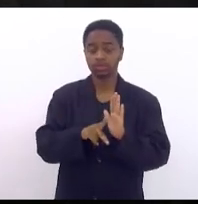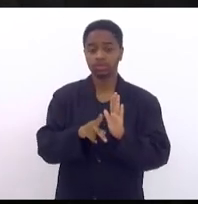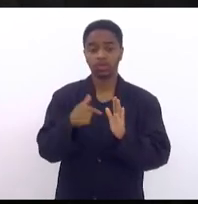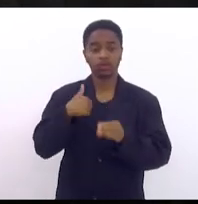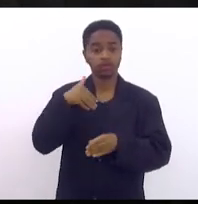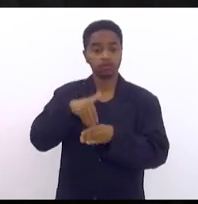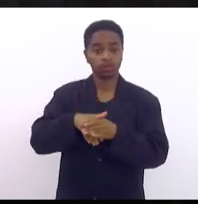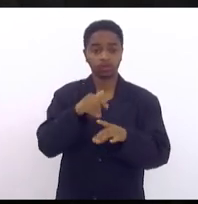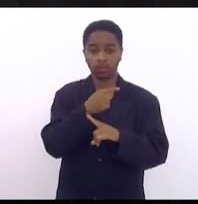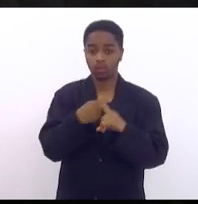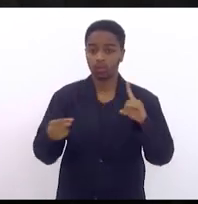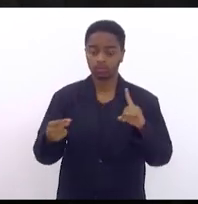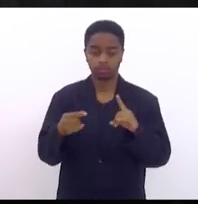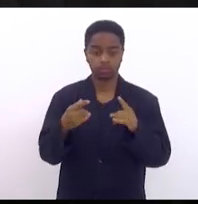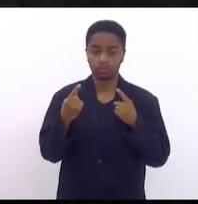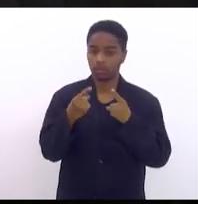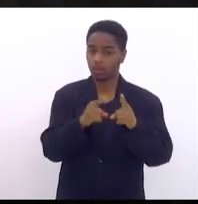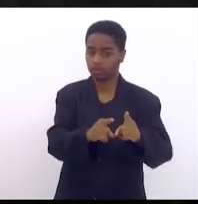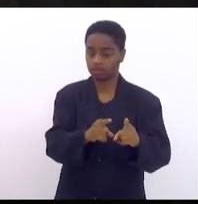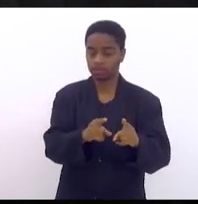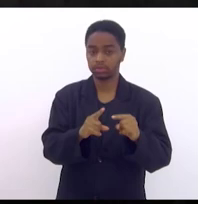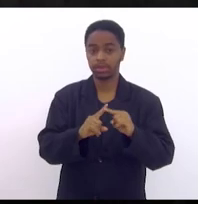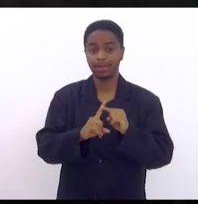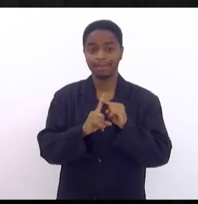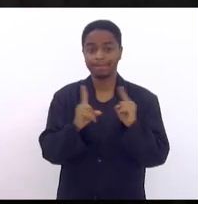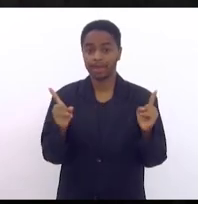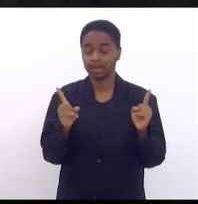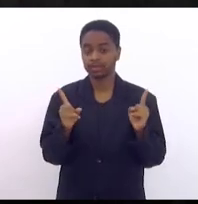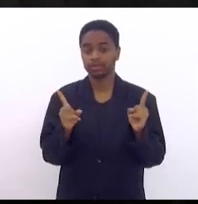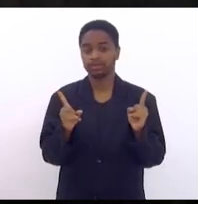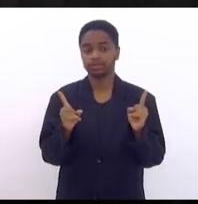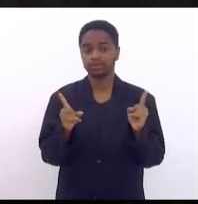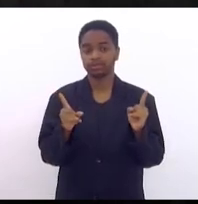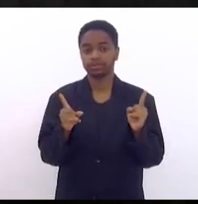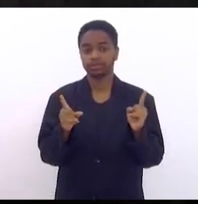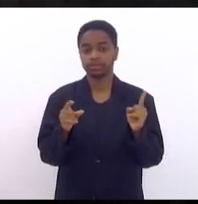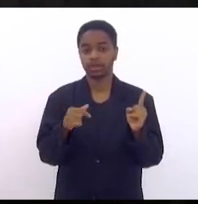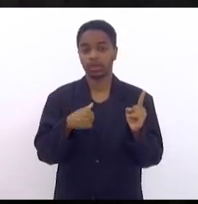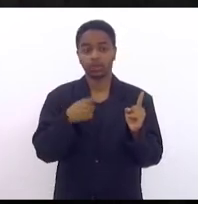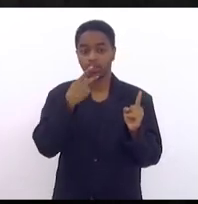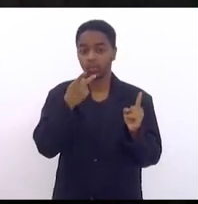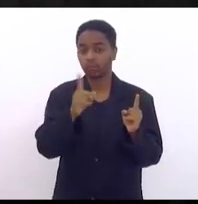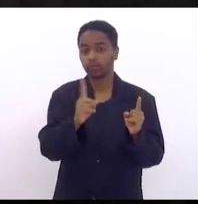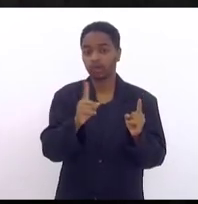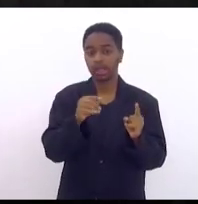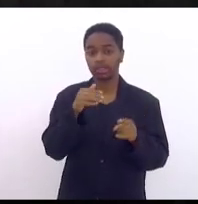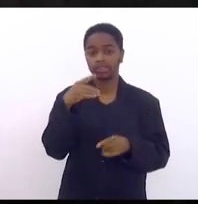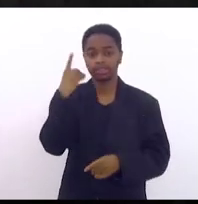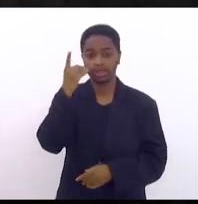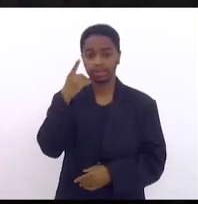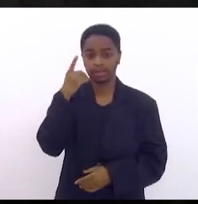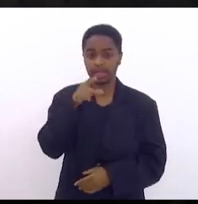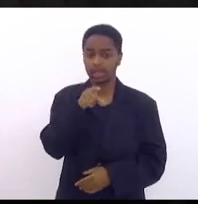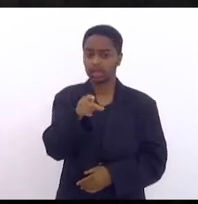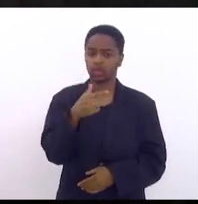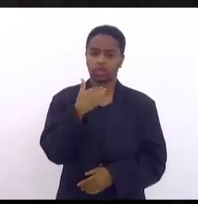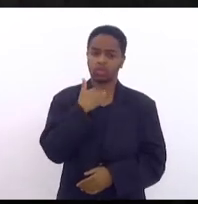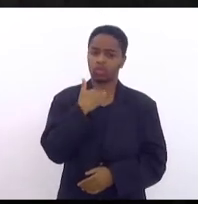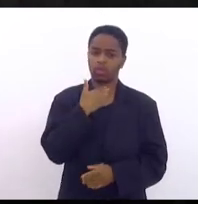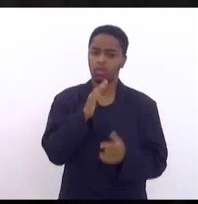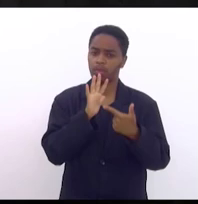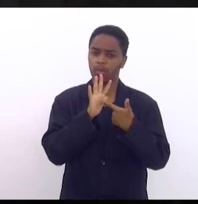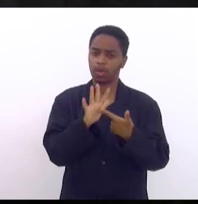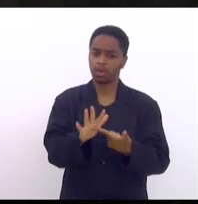voto contrário. Mas jamais digo para o deputado que ele não pode